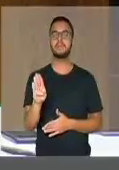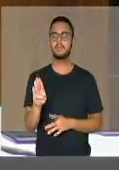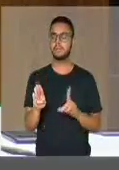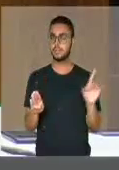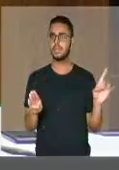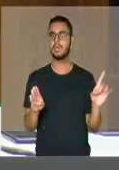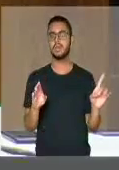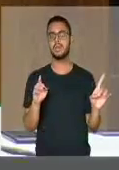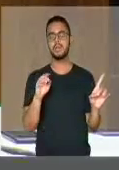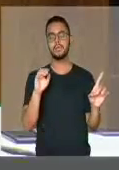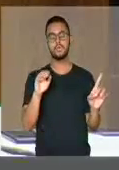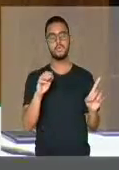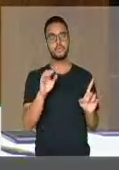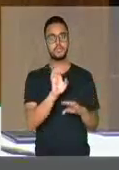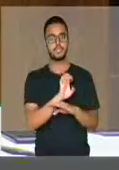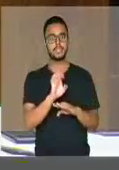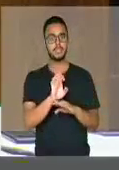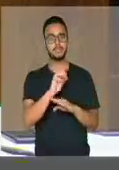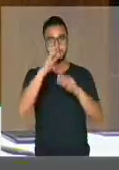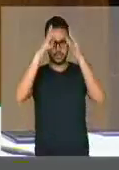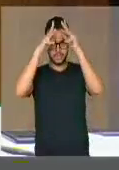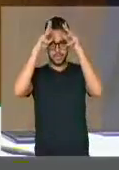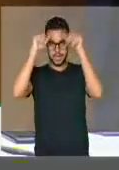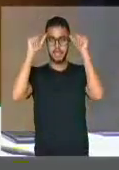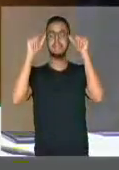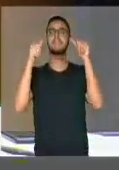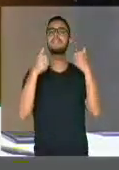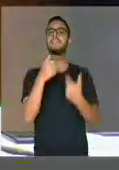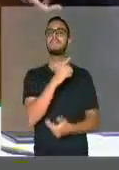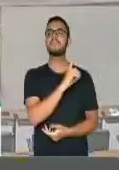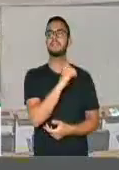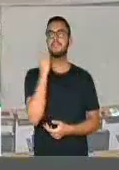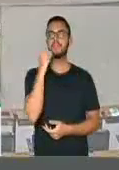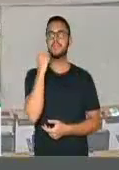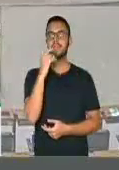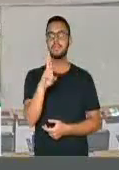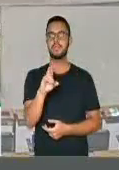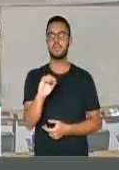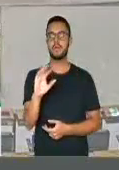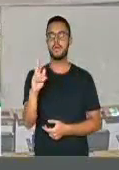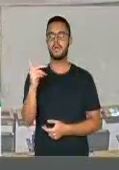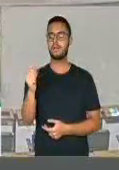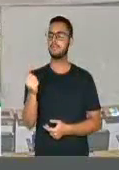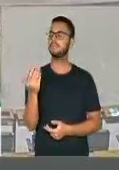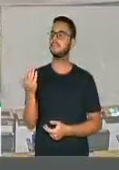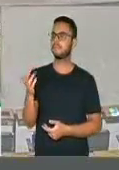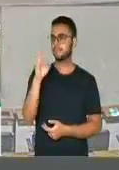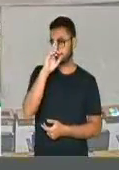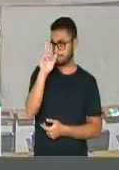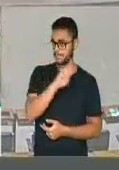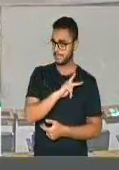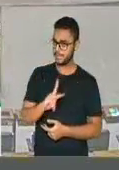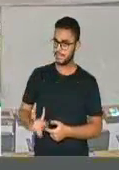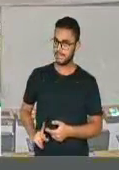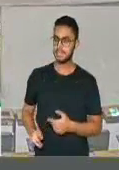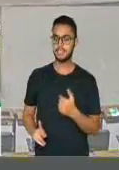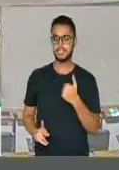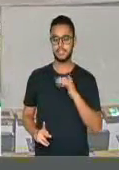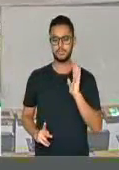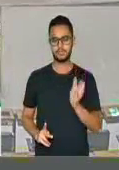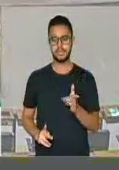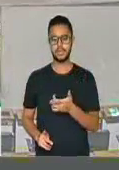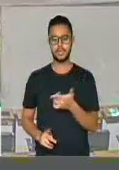lá do nosso querido estado do Acre, deputado Rocha. Senhor presidente, eu já estive por outras oportunidades nessa